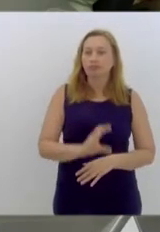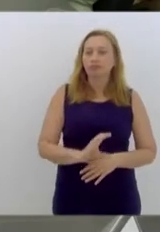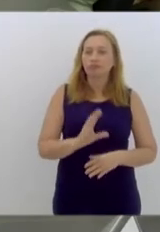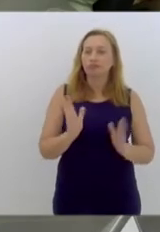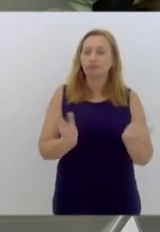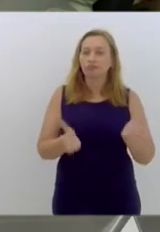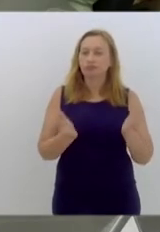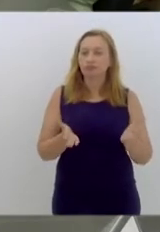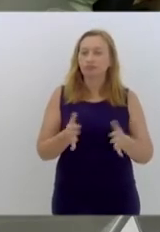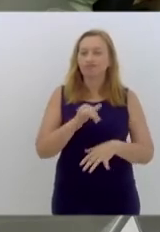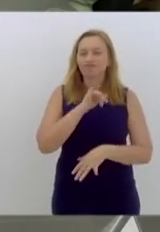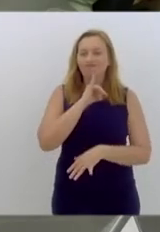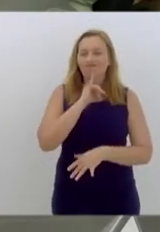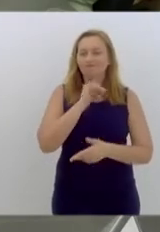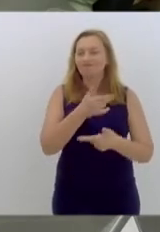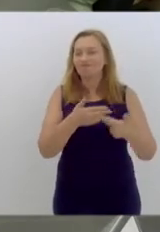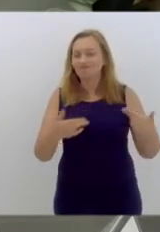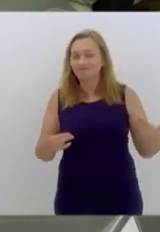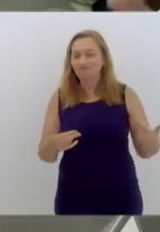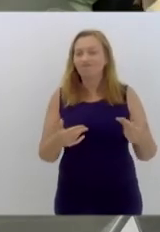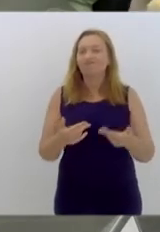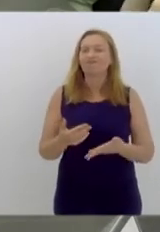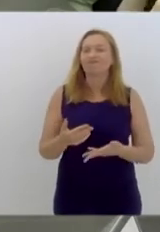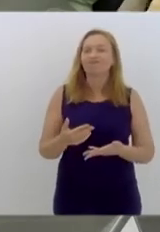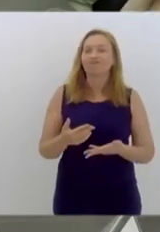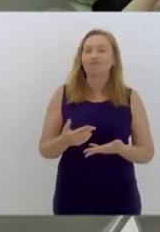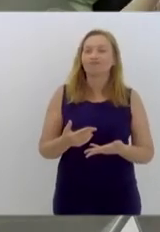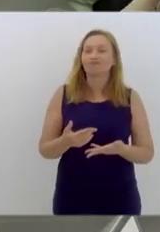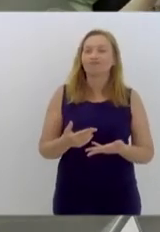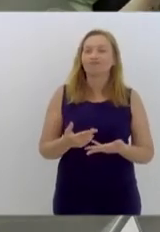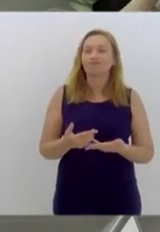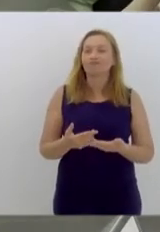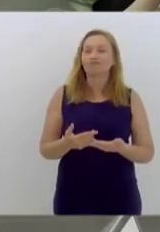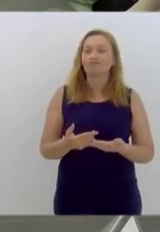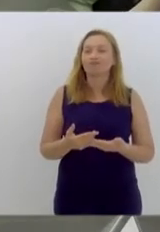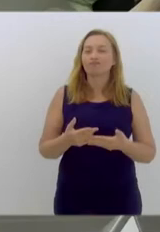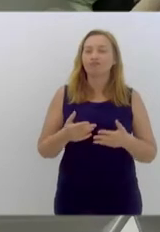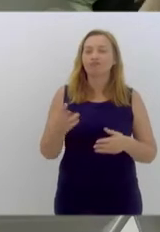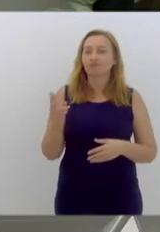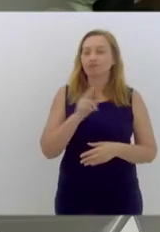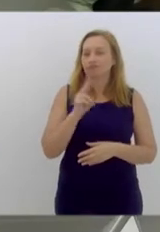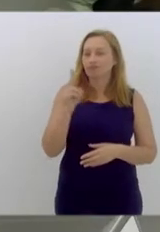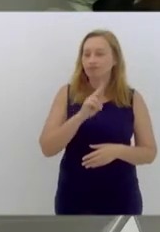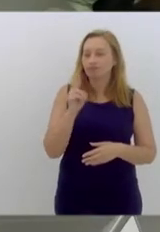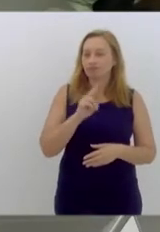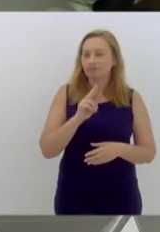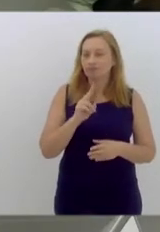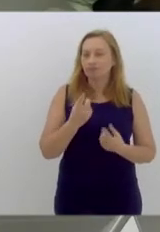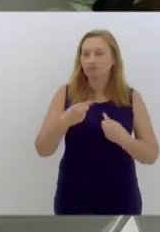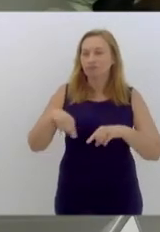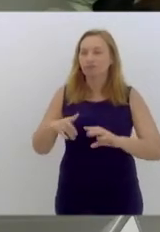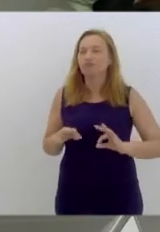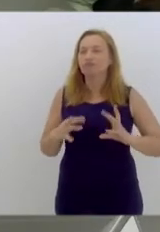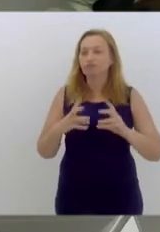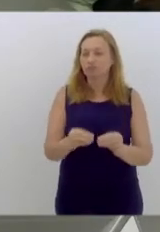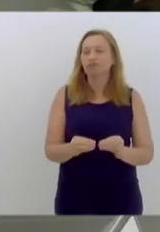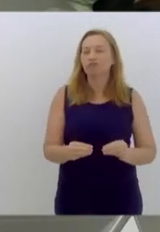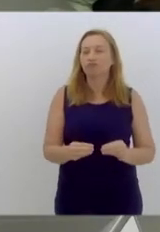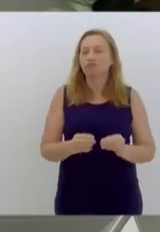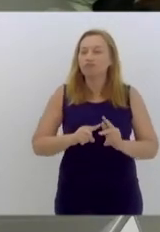vai aqui, infelizmente, como muitas vezes tem sobrado para esse parlamento, correr contra o tempo para tentar corrigir,